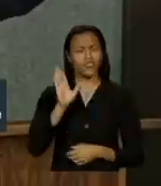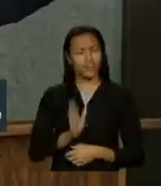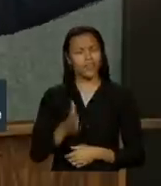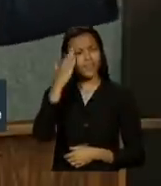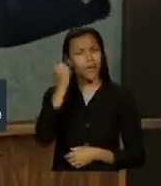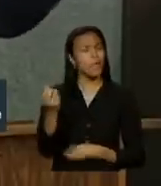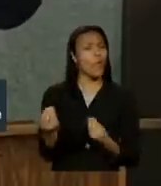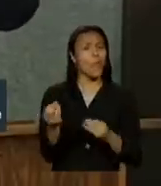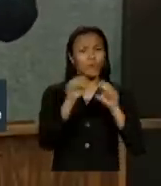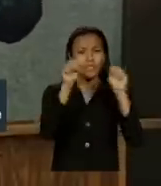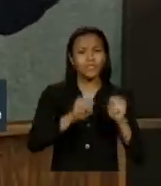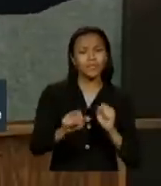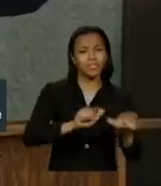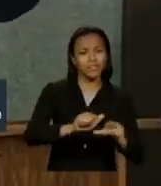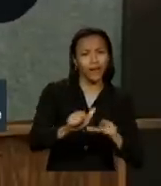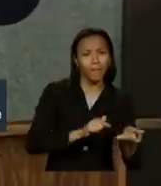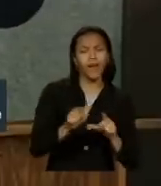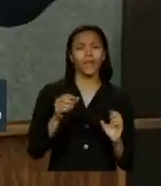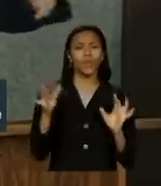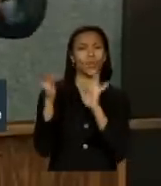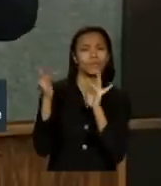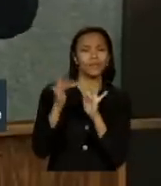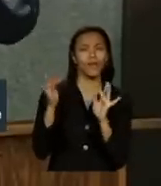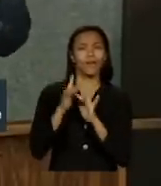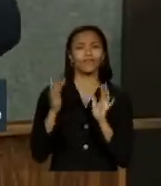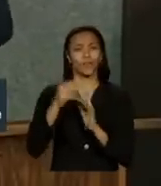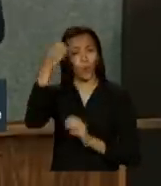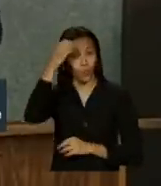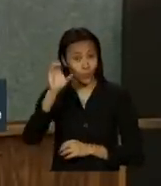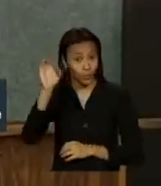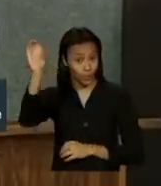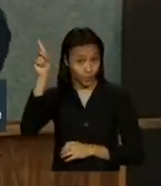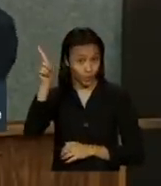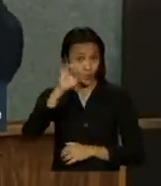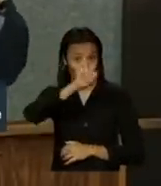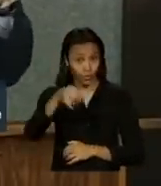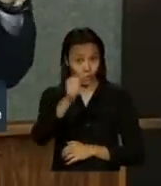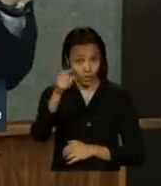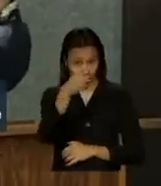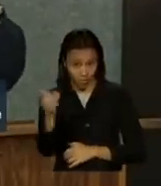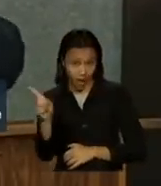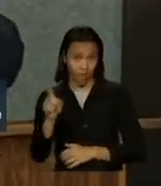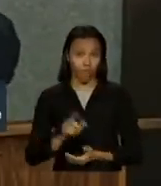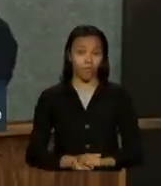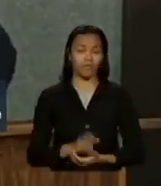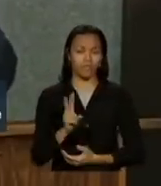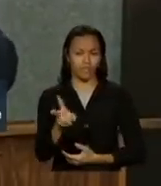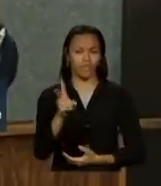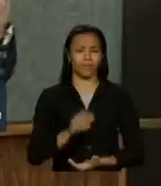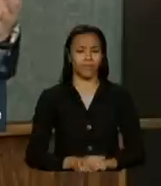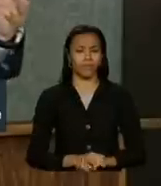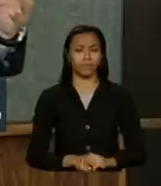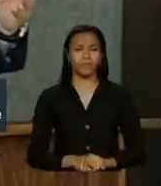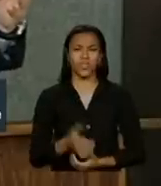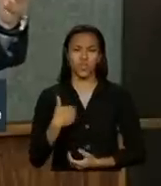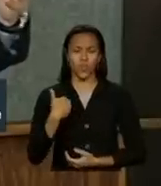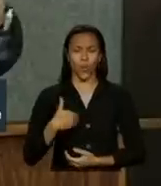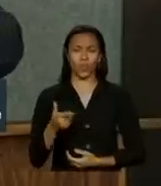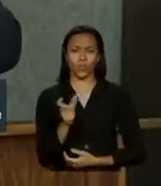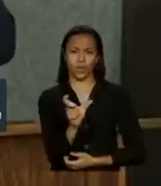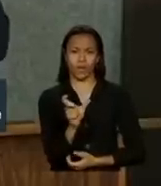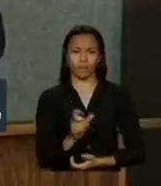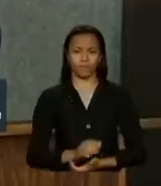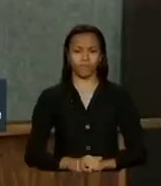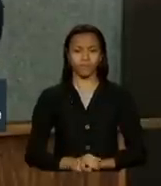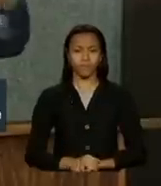sistema de trabalho com a cultura japonesa do T quec hoje eu não gosto de chamar tqc porque é uma palavra meio não